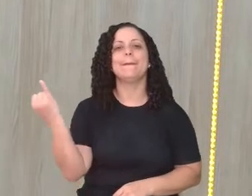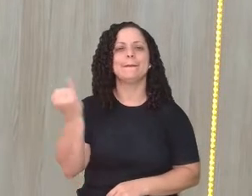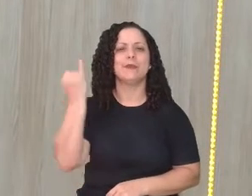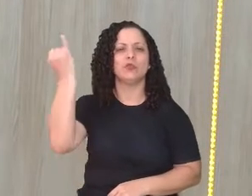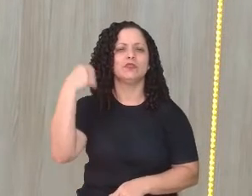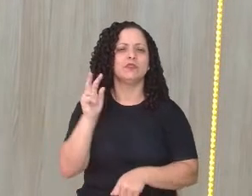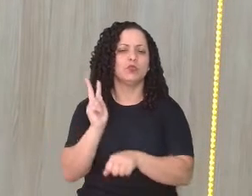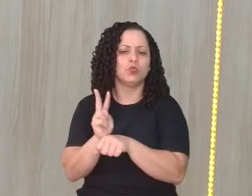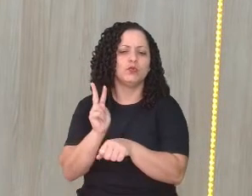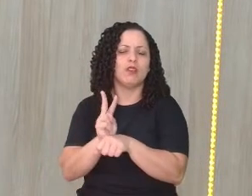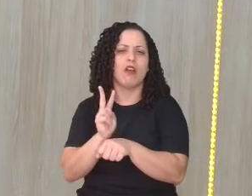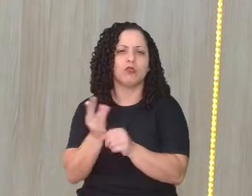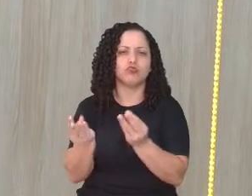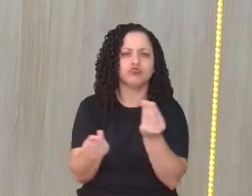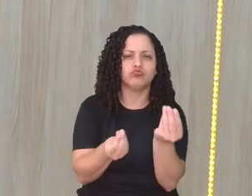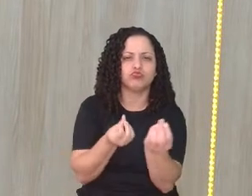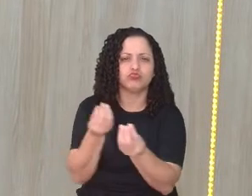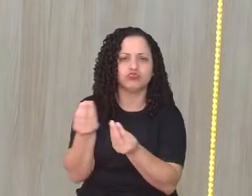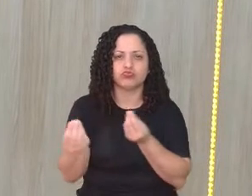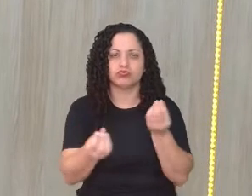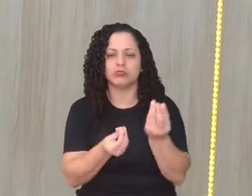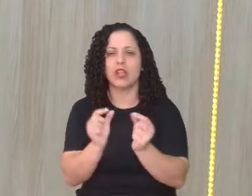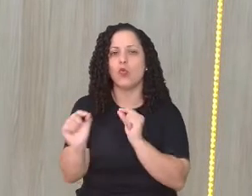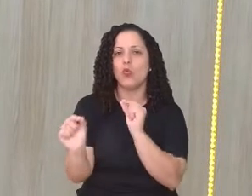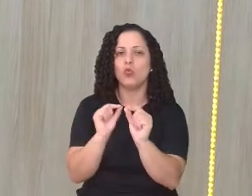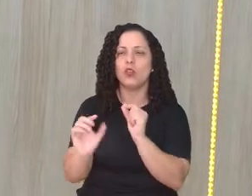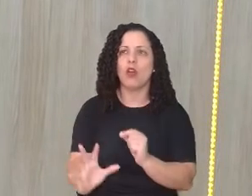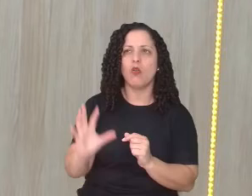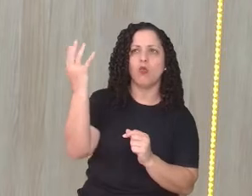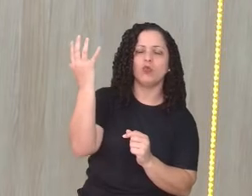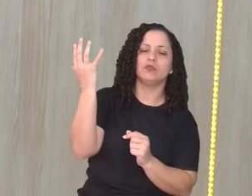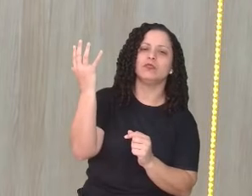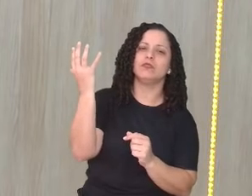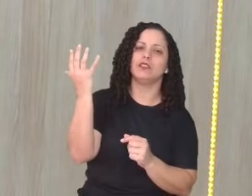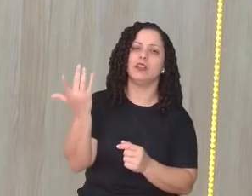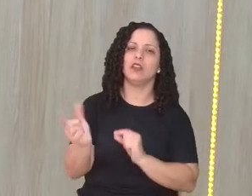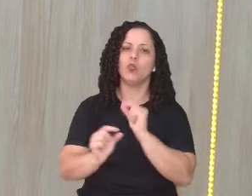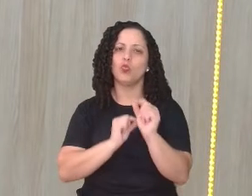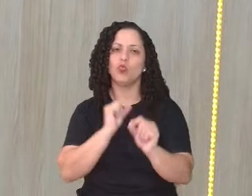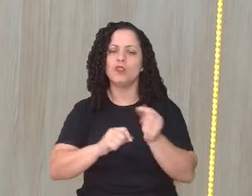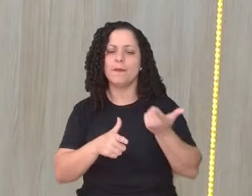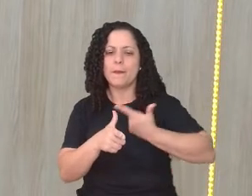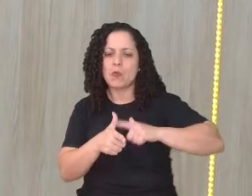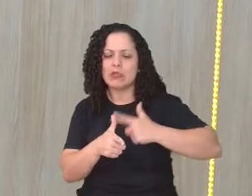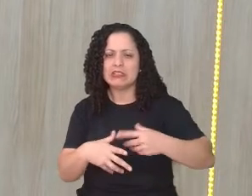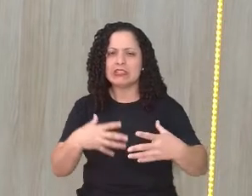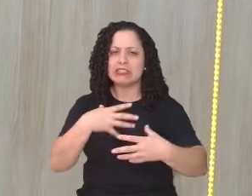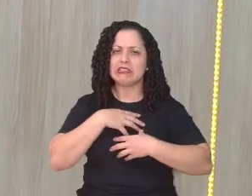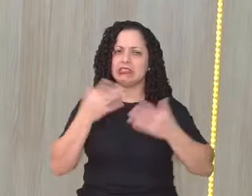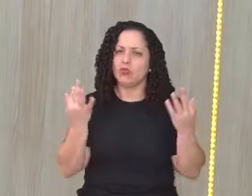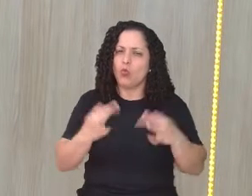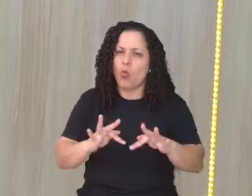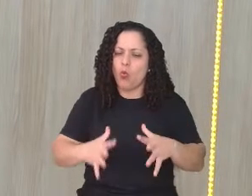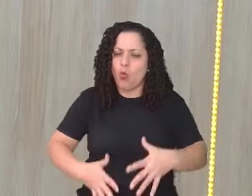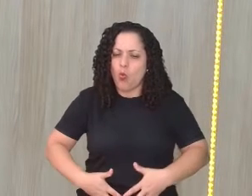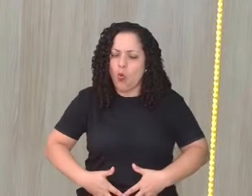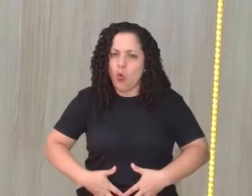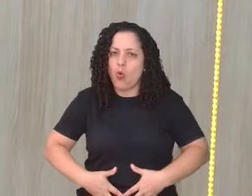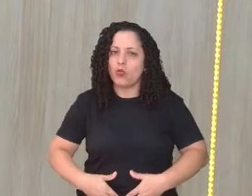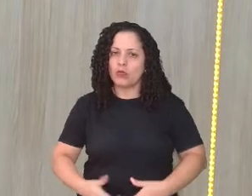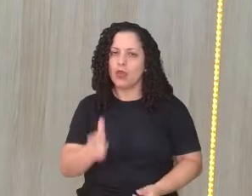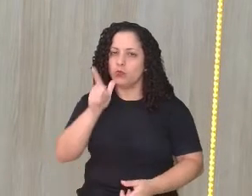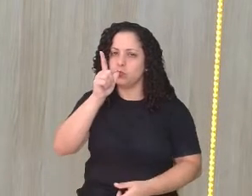esse cuidado que nós devemos ter se acontecer qualquer coisa, se você sentir qualquer incômodo, então procurar um